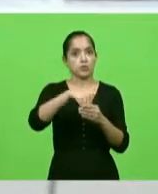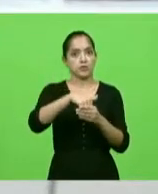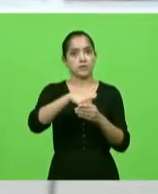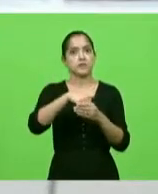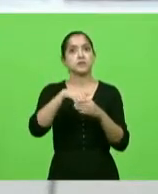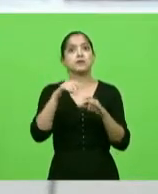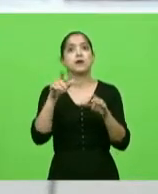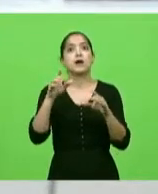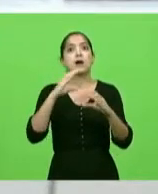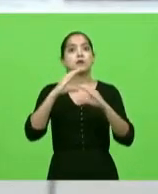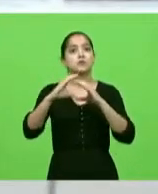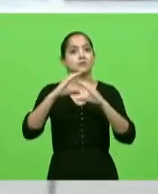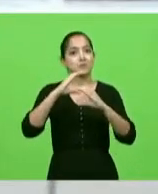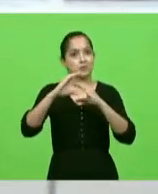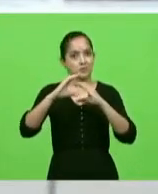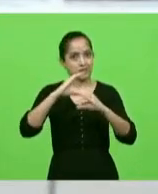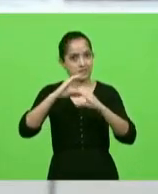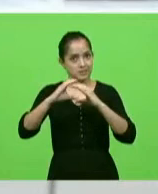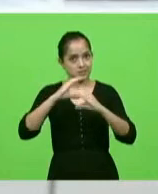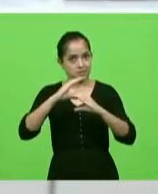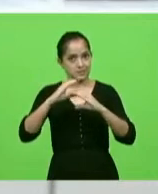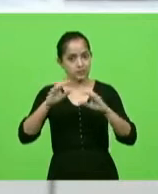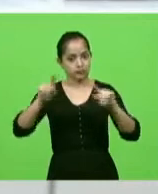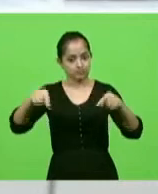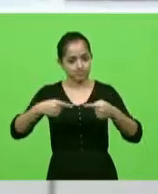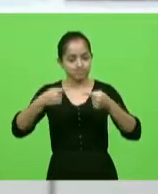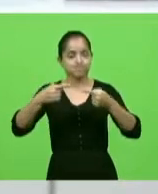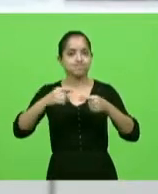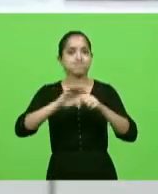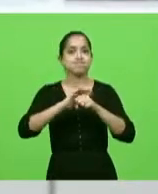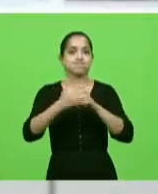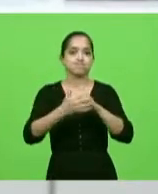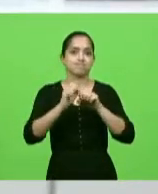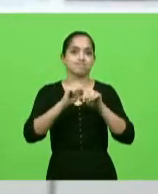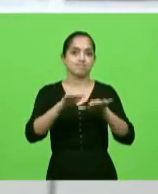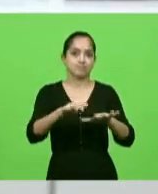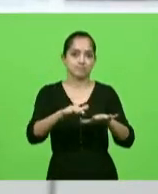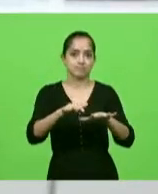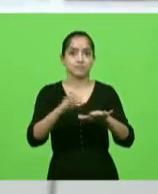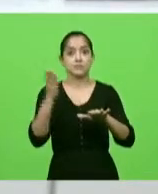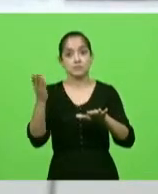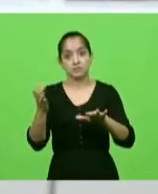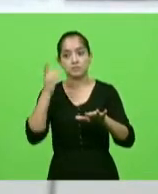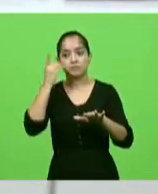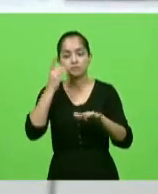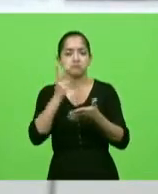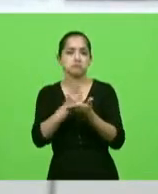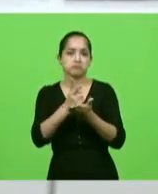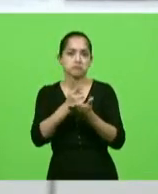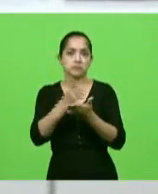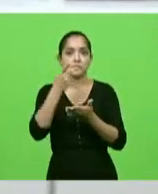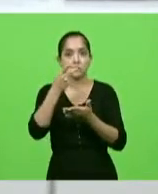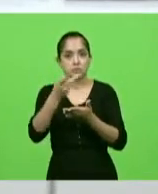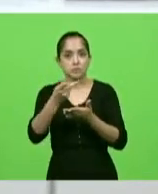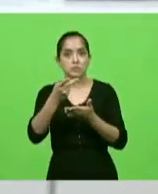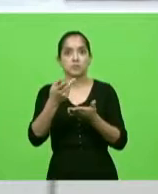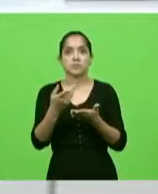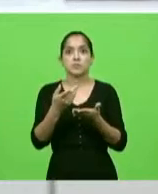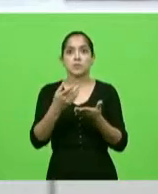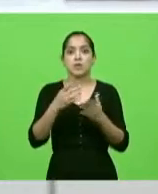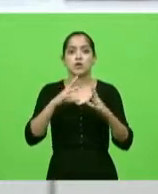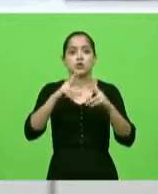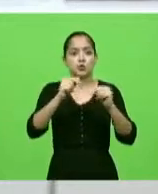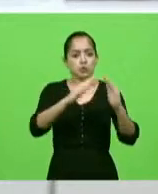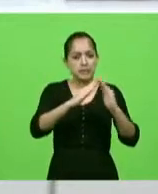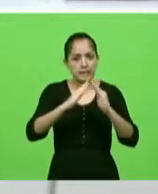comunicação do enfrentamento da pandemia e o deputado continua toda casa tem um